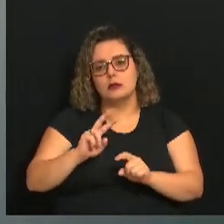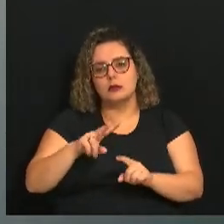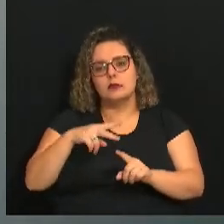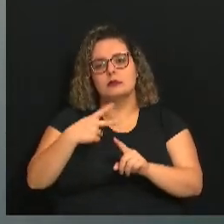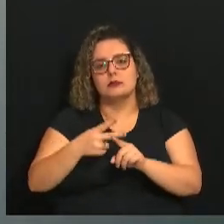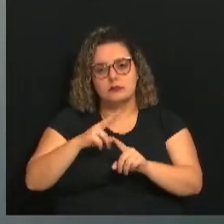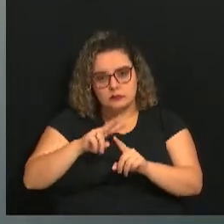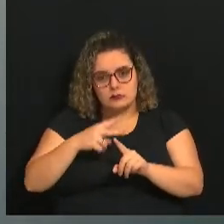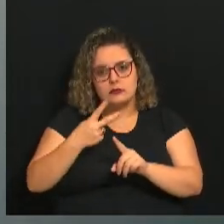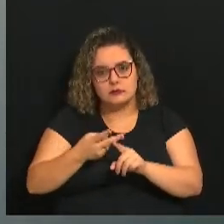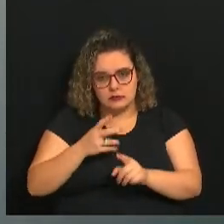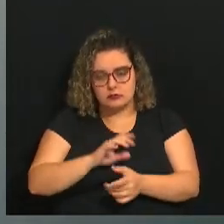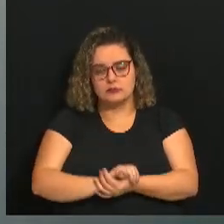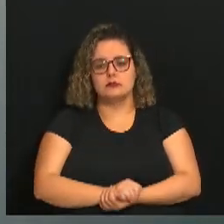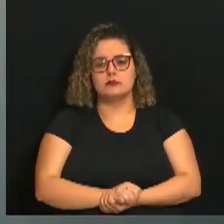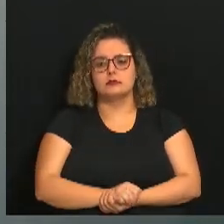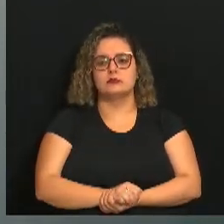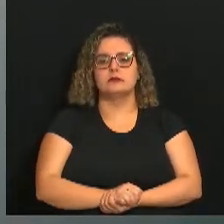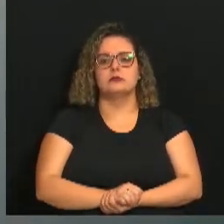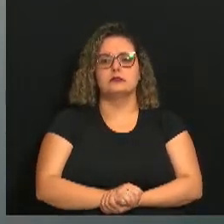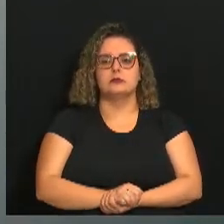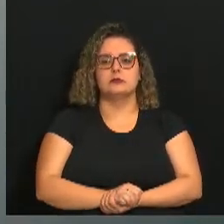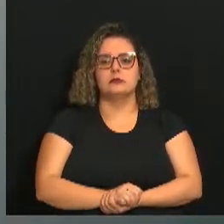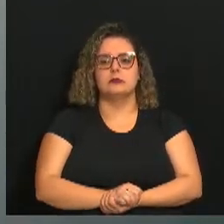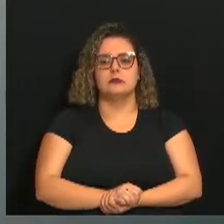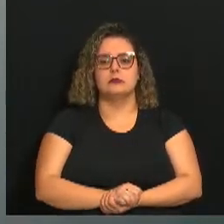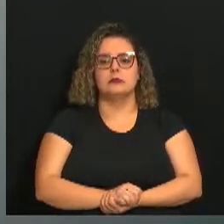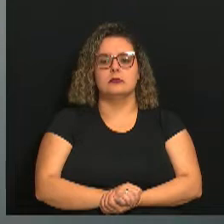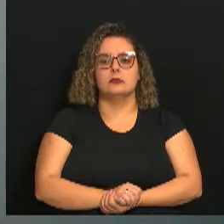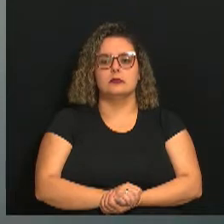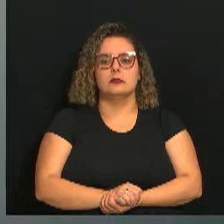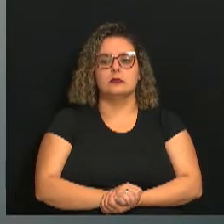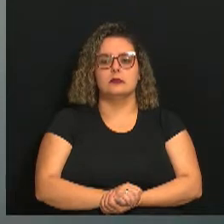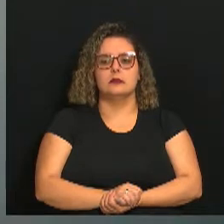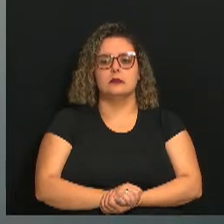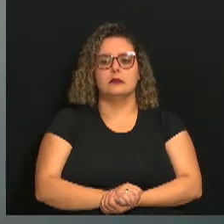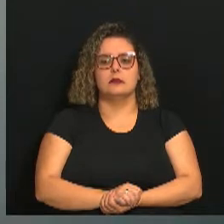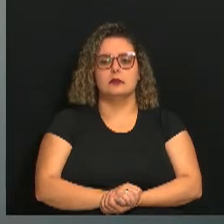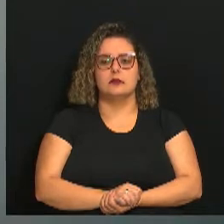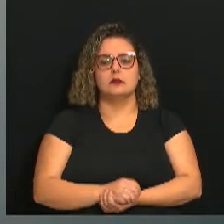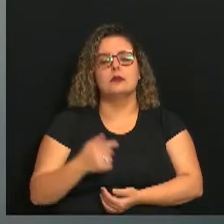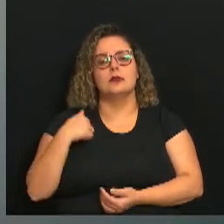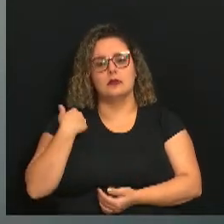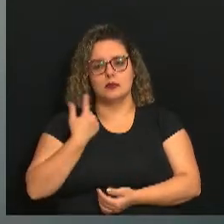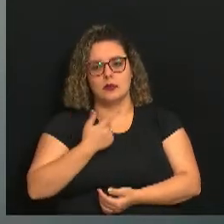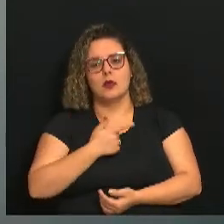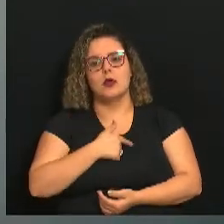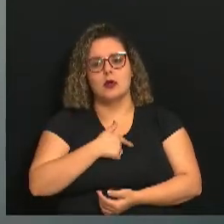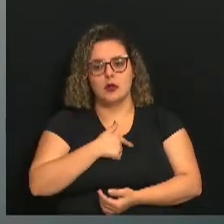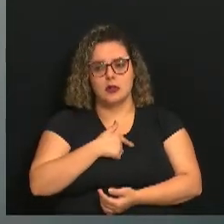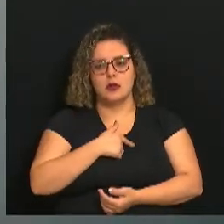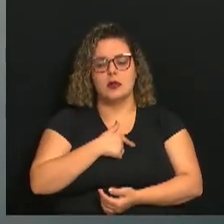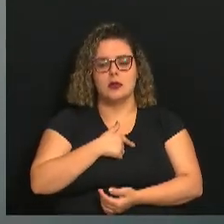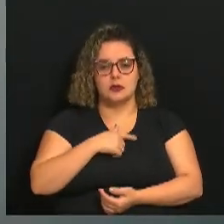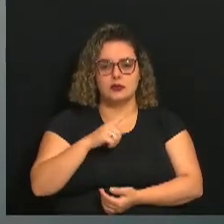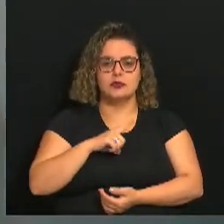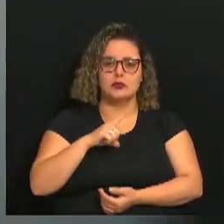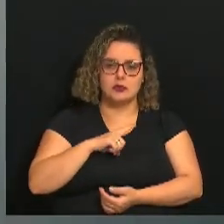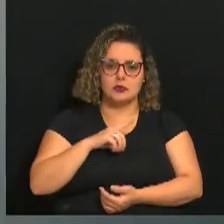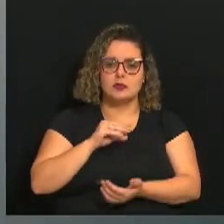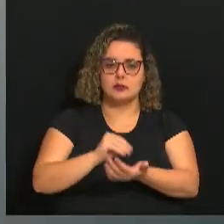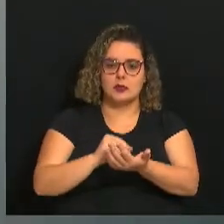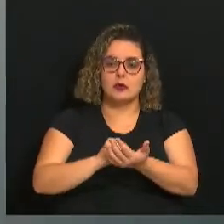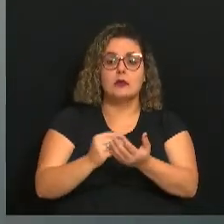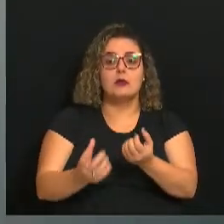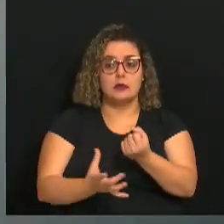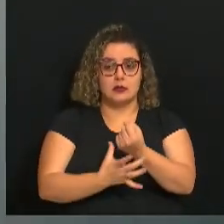pé a questão aí da zeladoria. Então, assim, a gente ouve, vereador, realmente ficou uma insegurança, porque